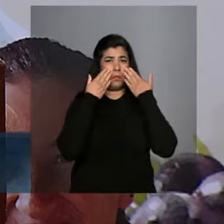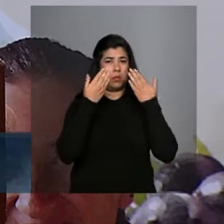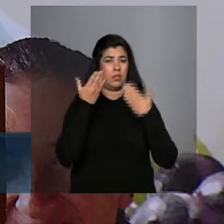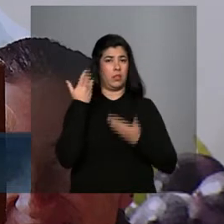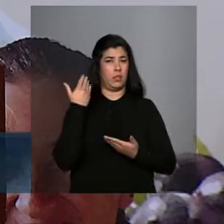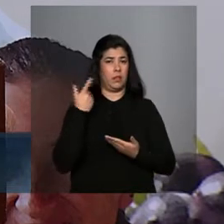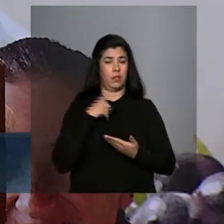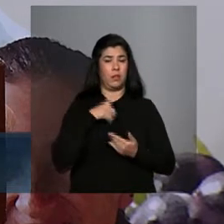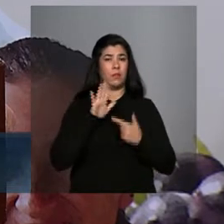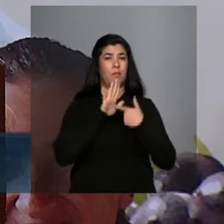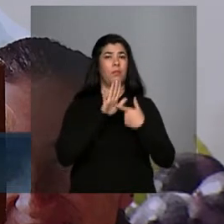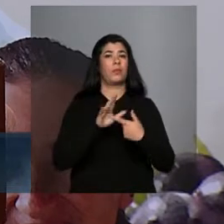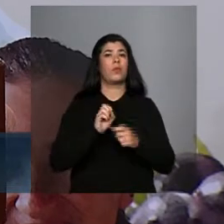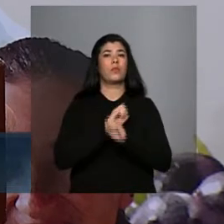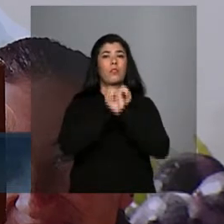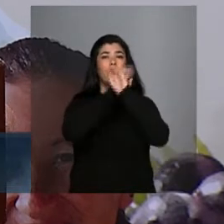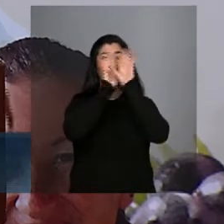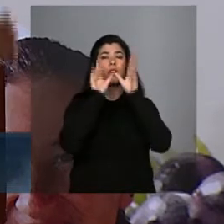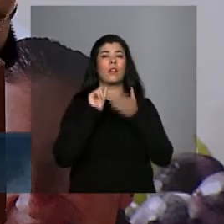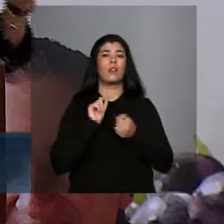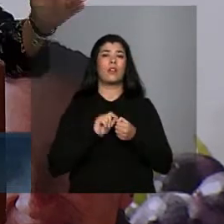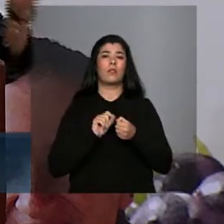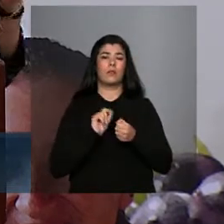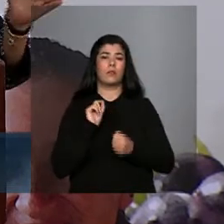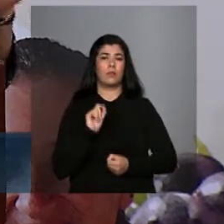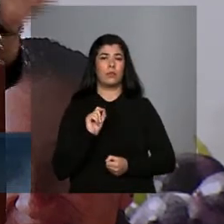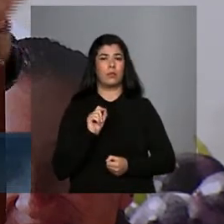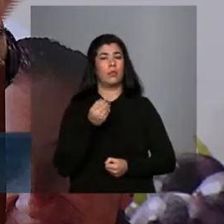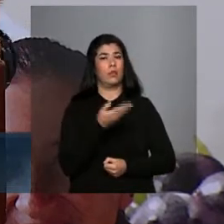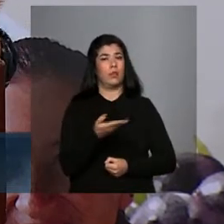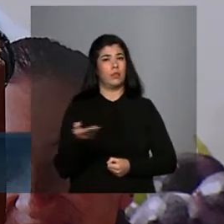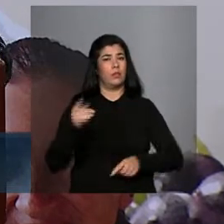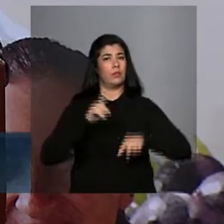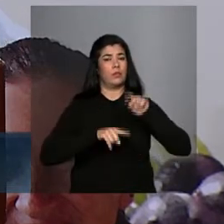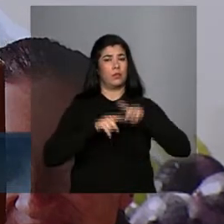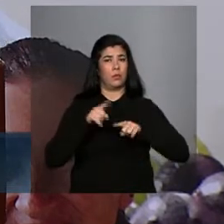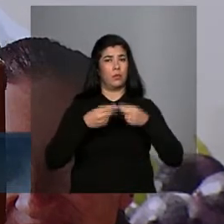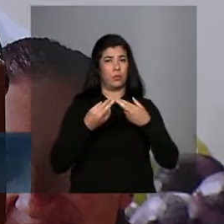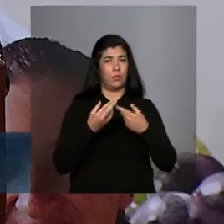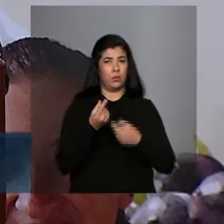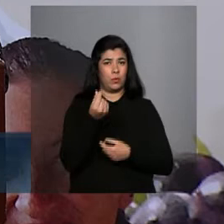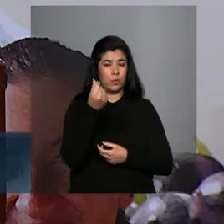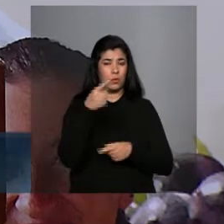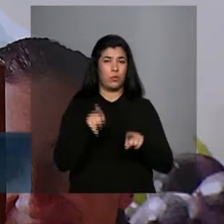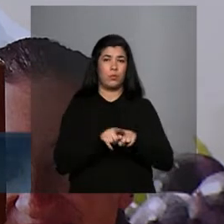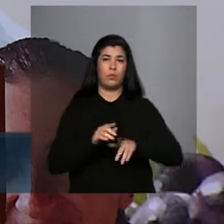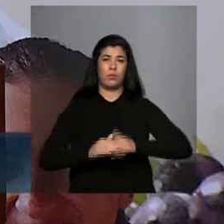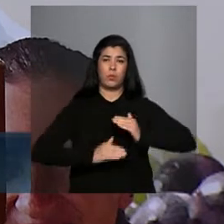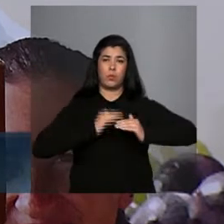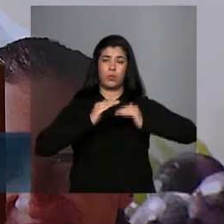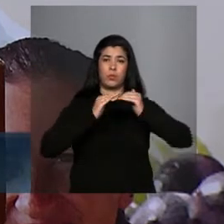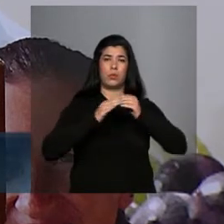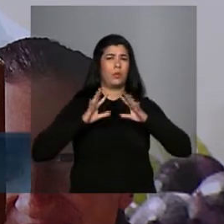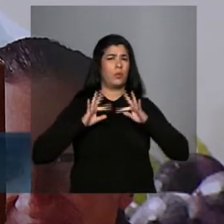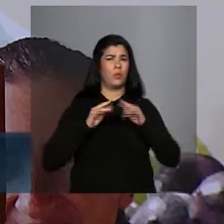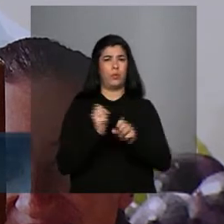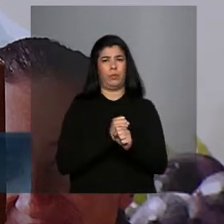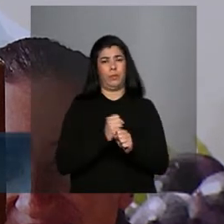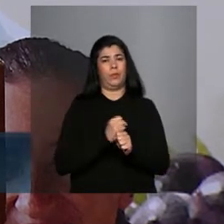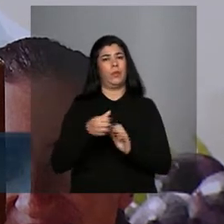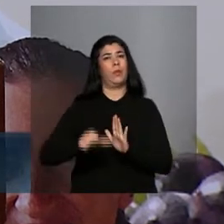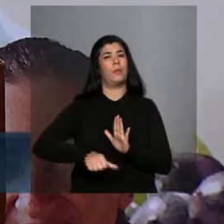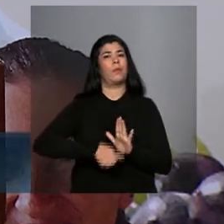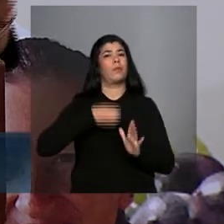mostra efetivamente que esses recursos vêm crescendo. Em todos os anos do meu